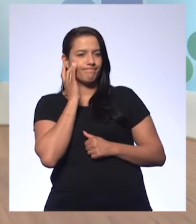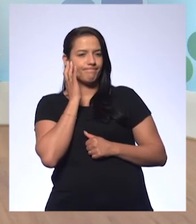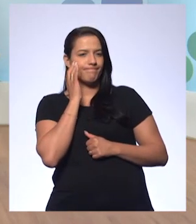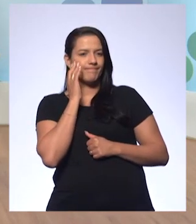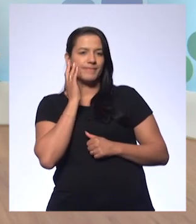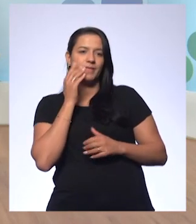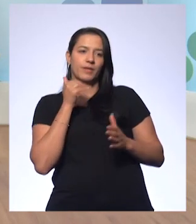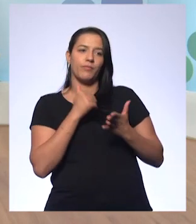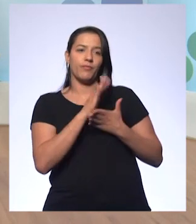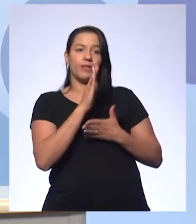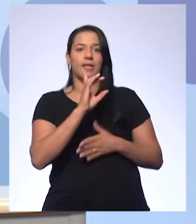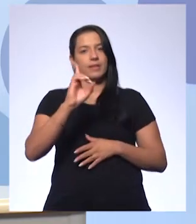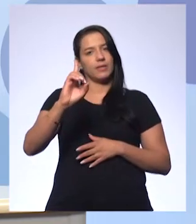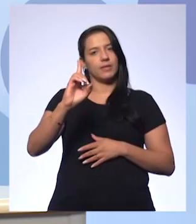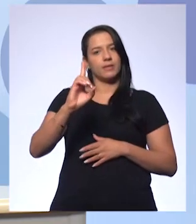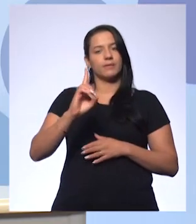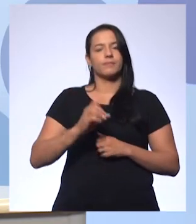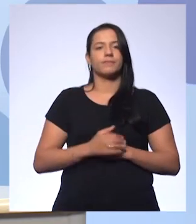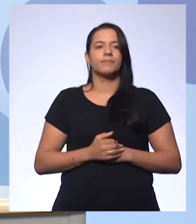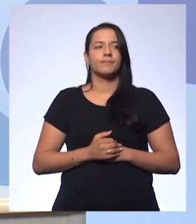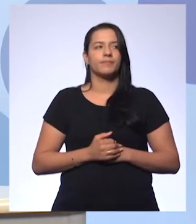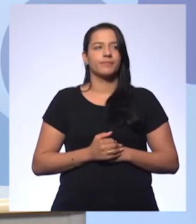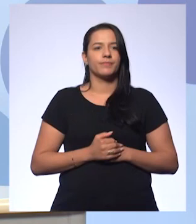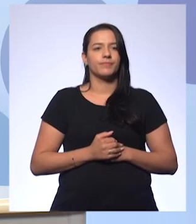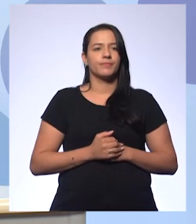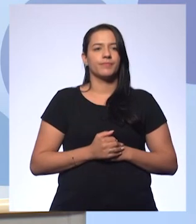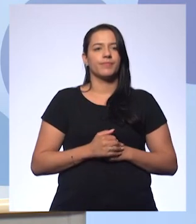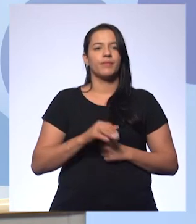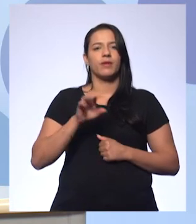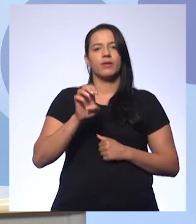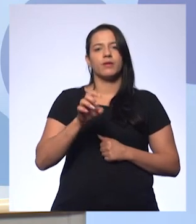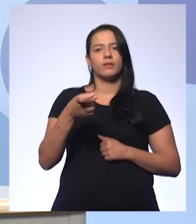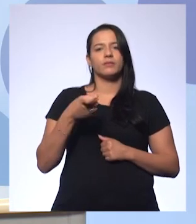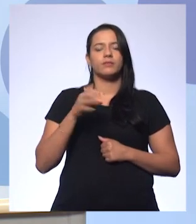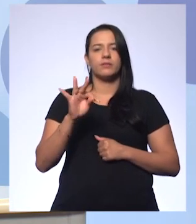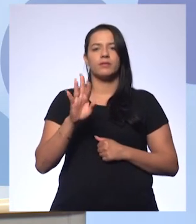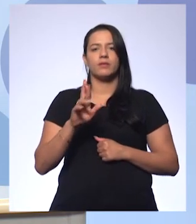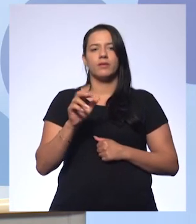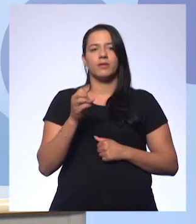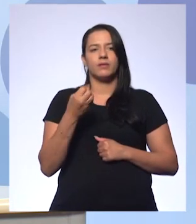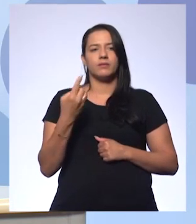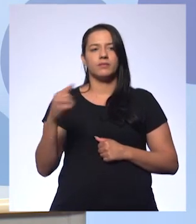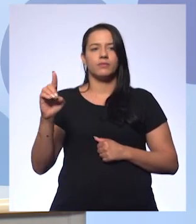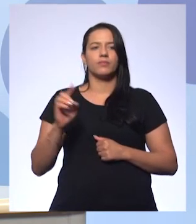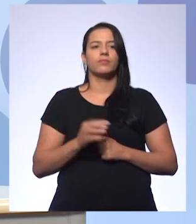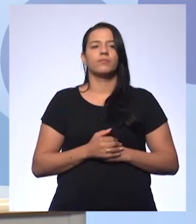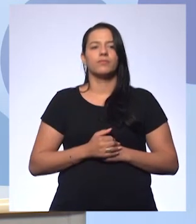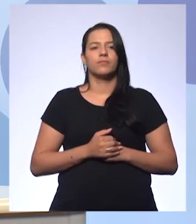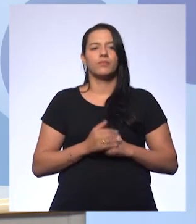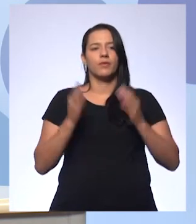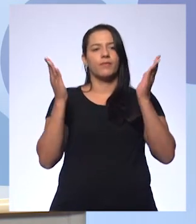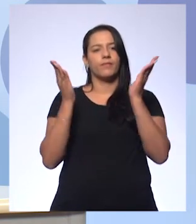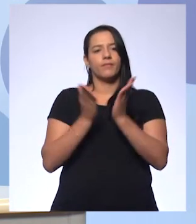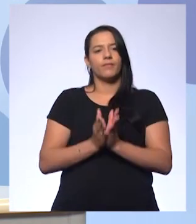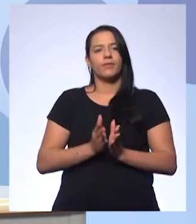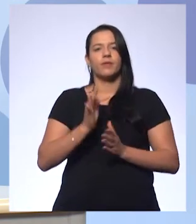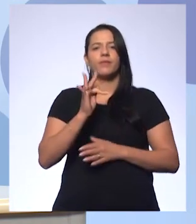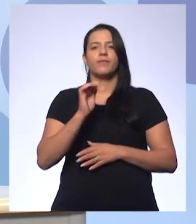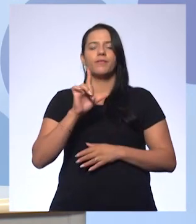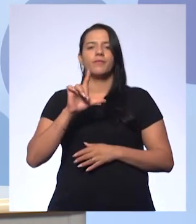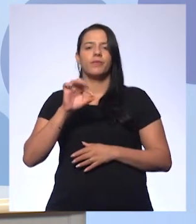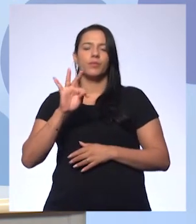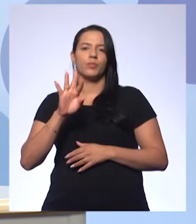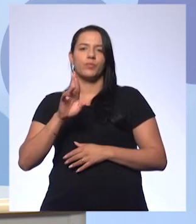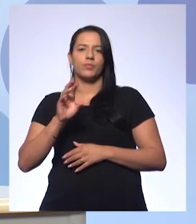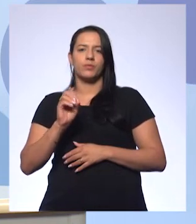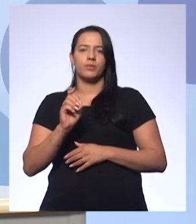vou chutar na D. D, Extração e filtração. Filtração, está falando de filtração, e se a